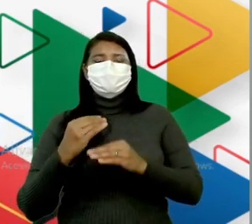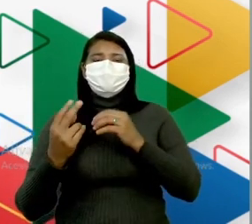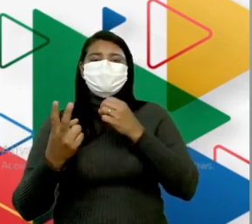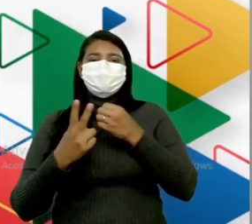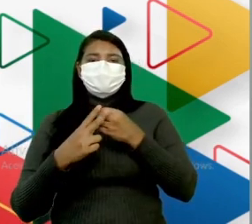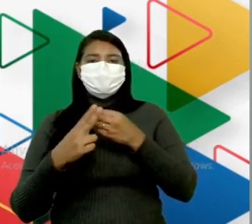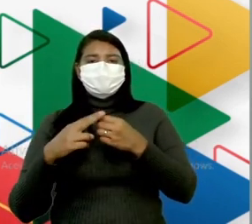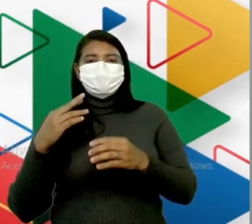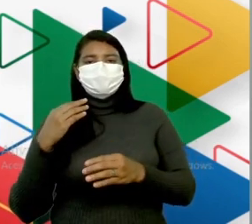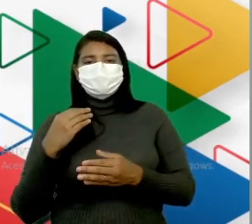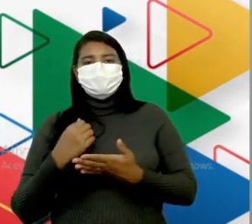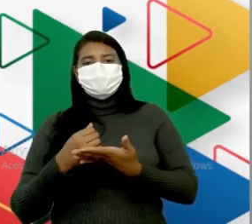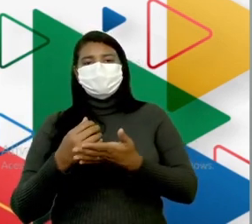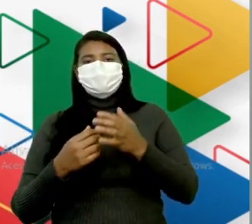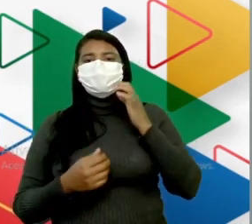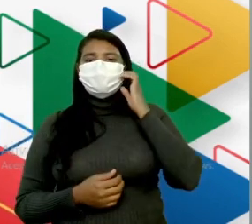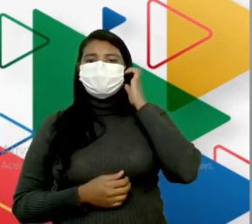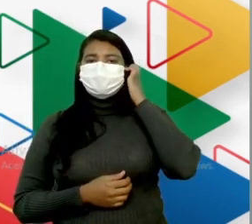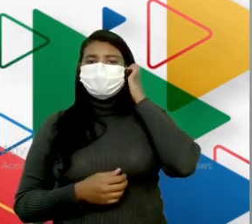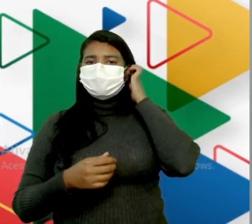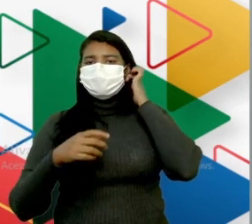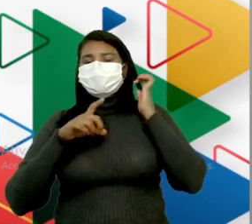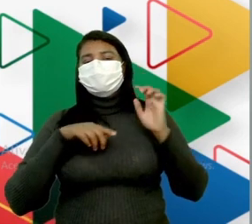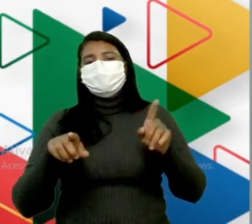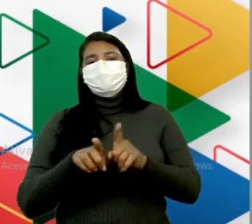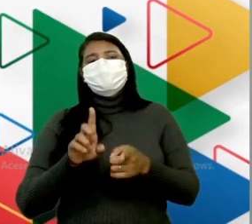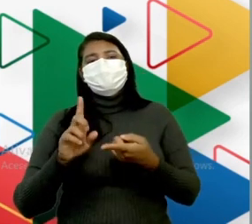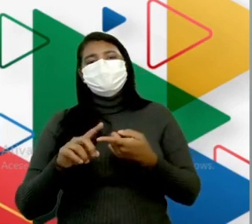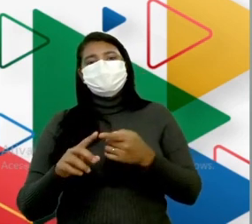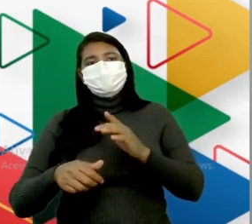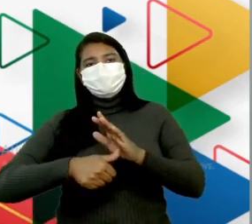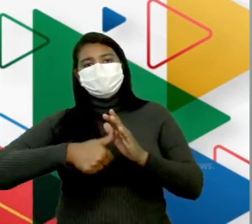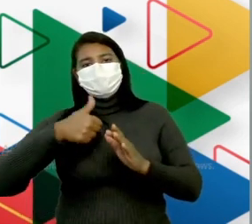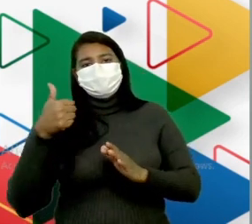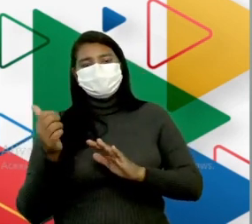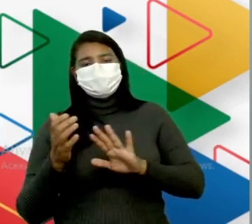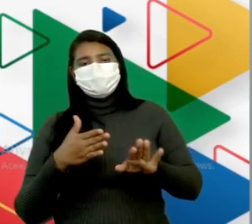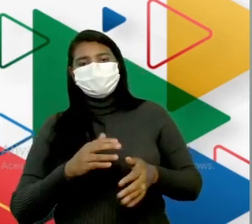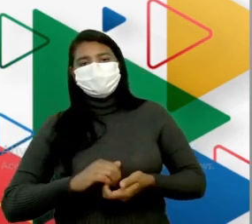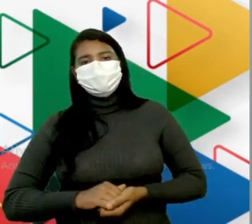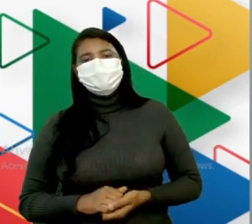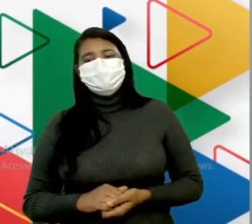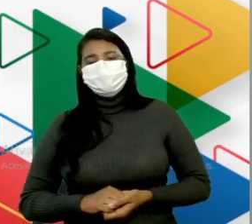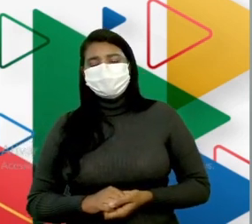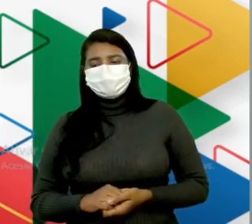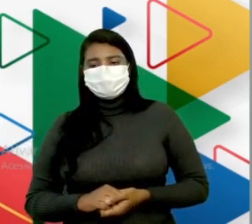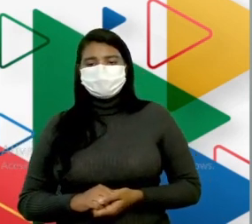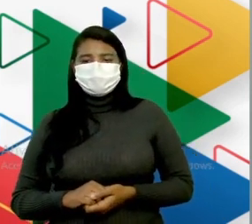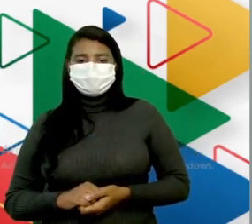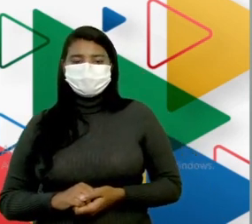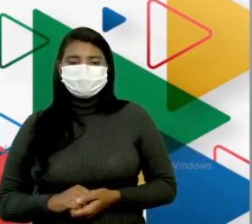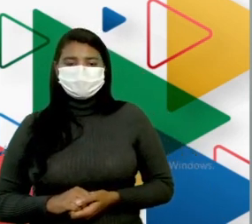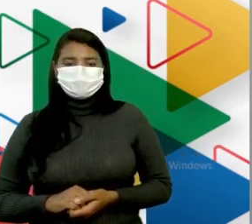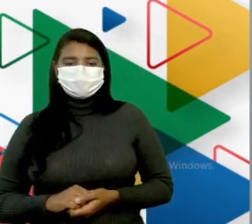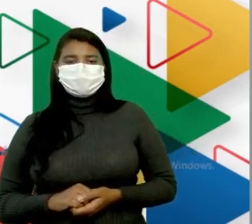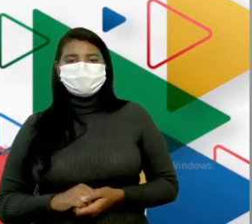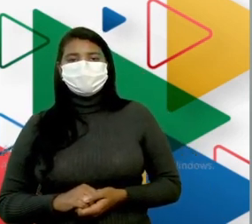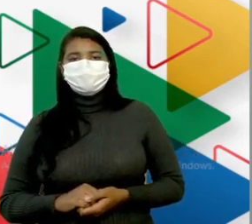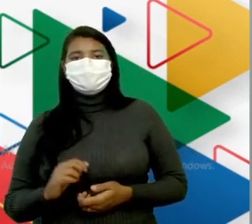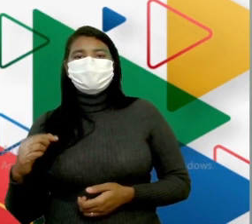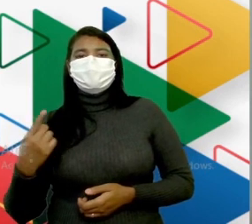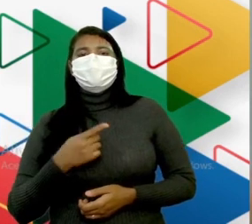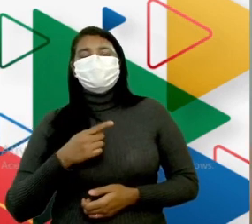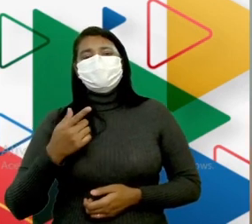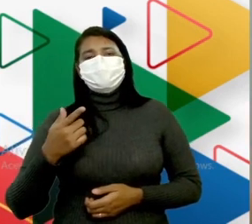verbos auxiliares. Temos ali, ó, no primeiro, we did not go to school yesterday. Nós